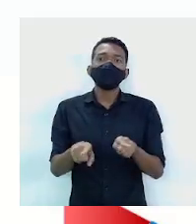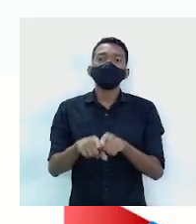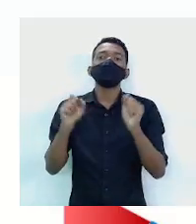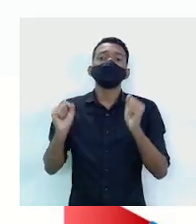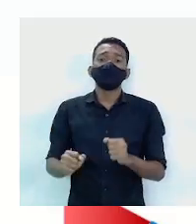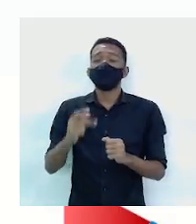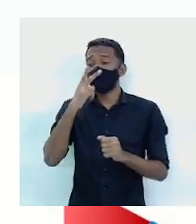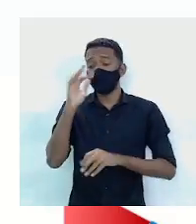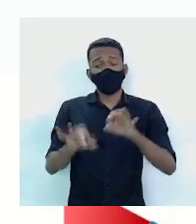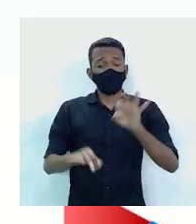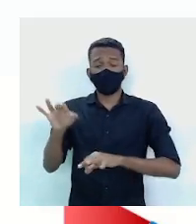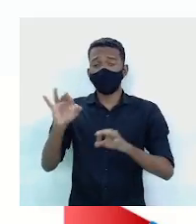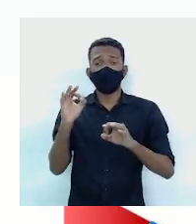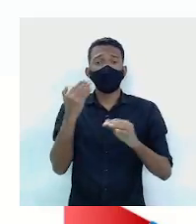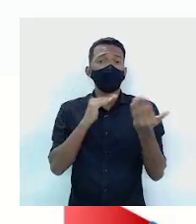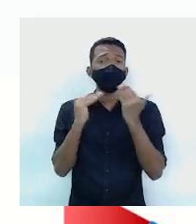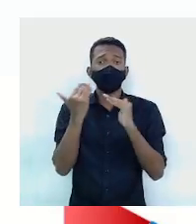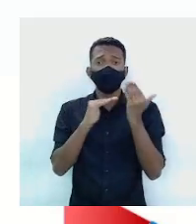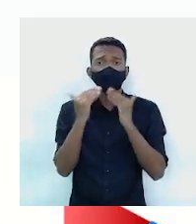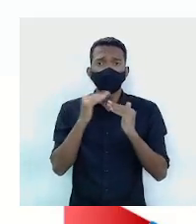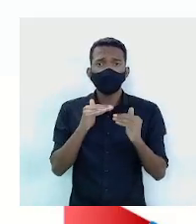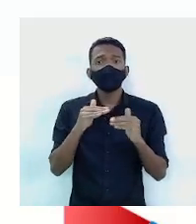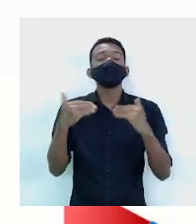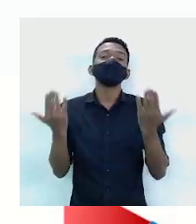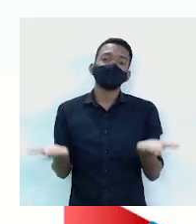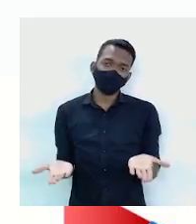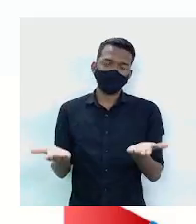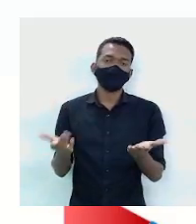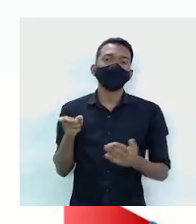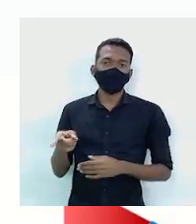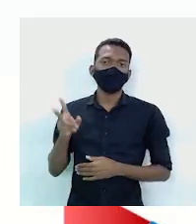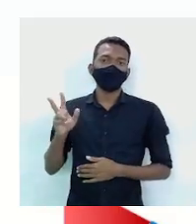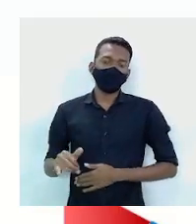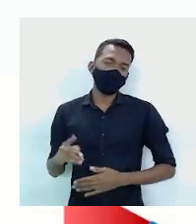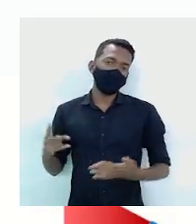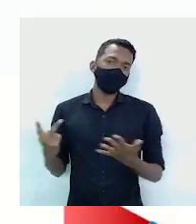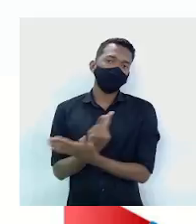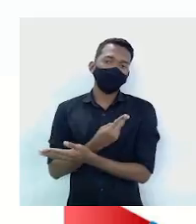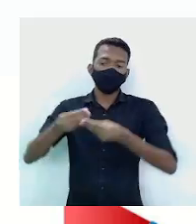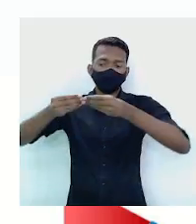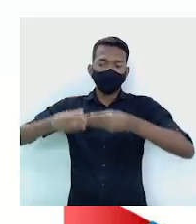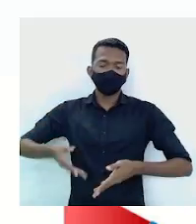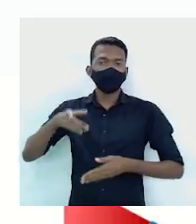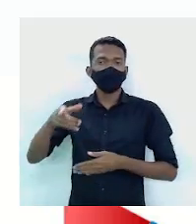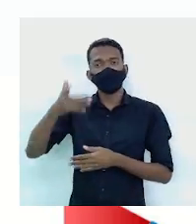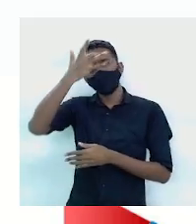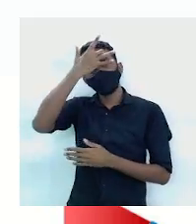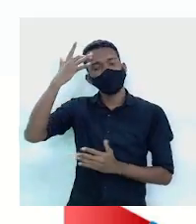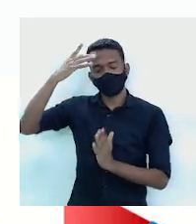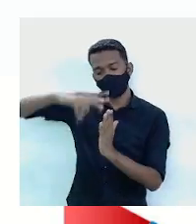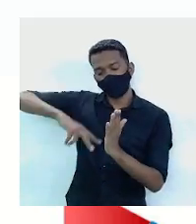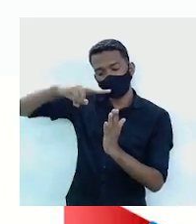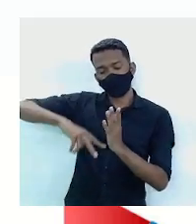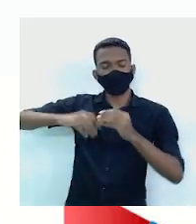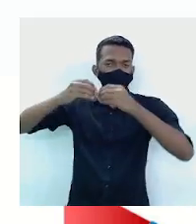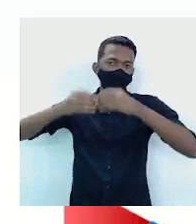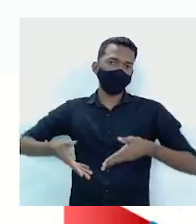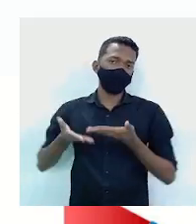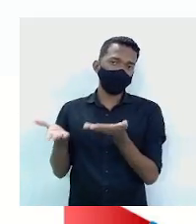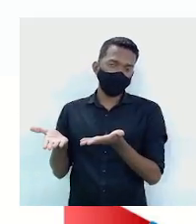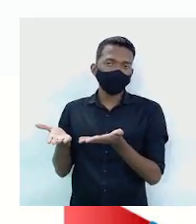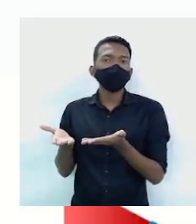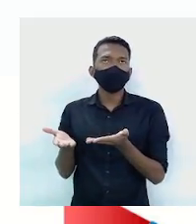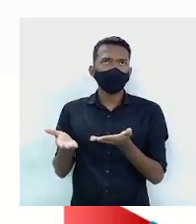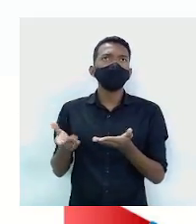forma desorganizada. E assim vai comprometer a compreensão do leitor, vai compreender